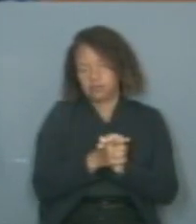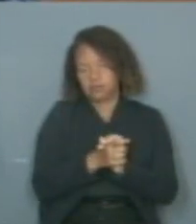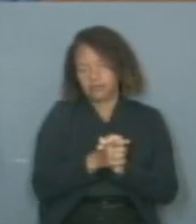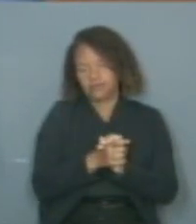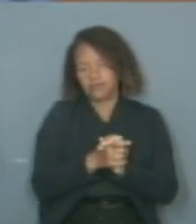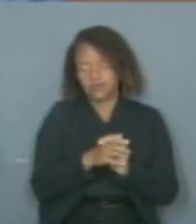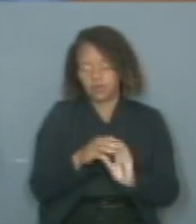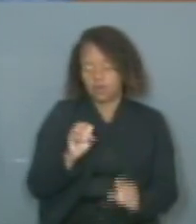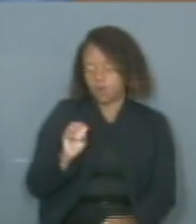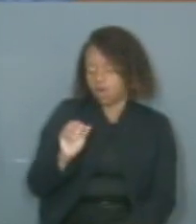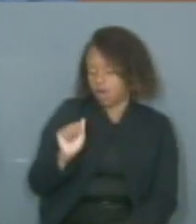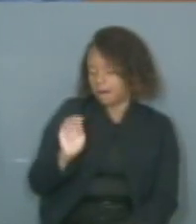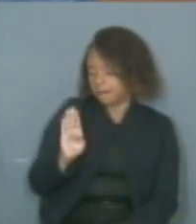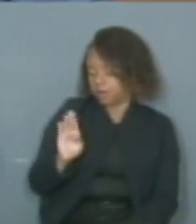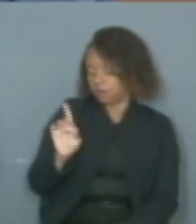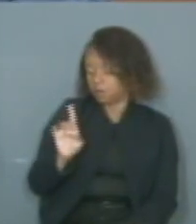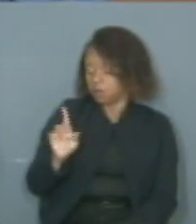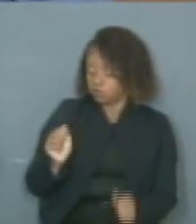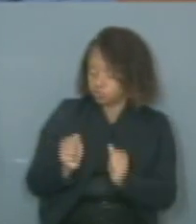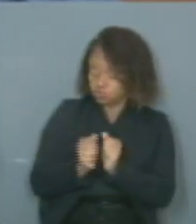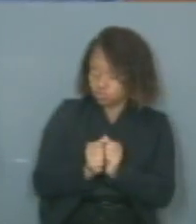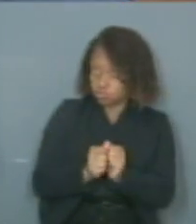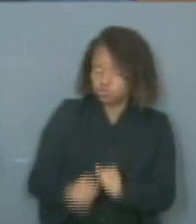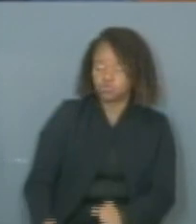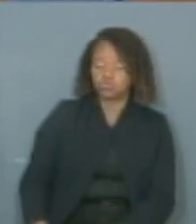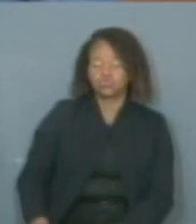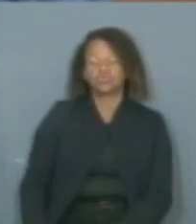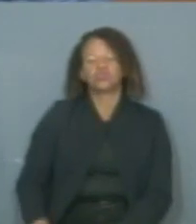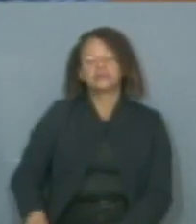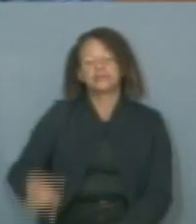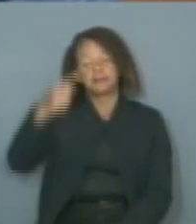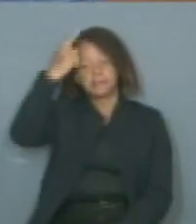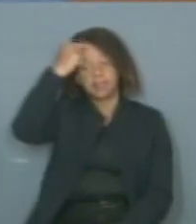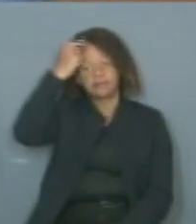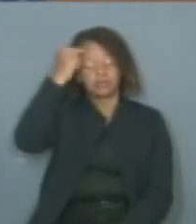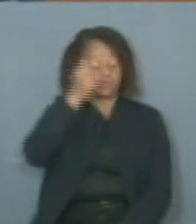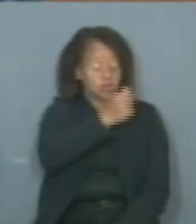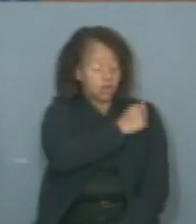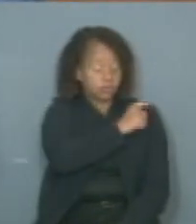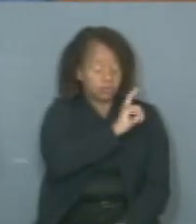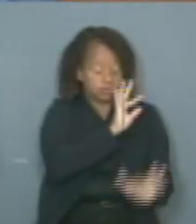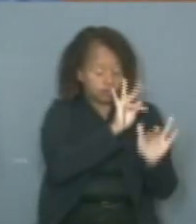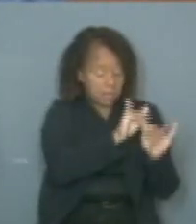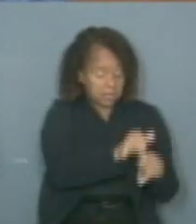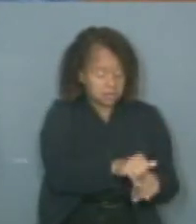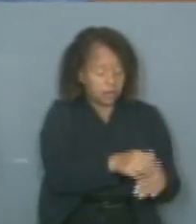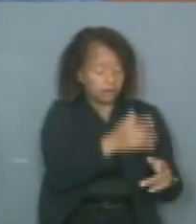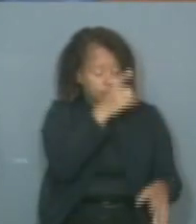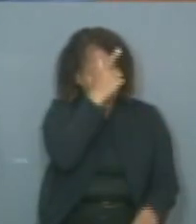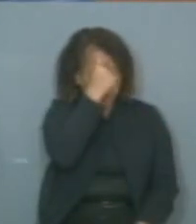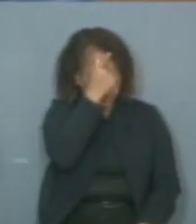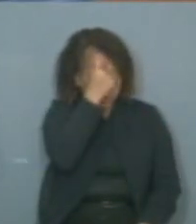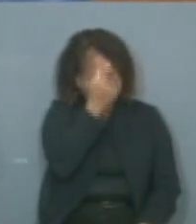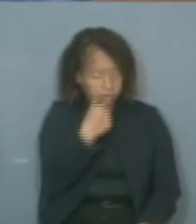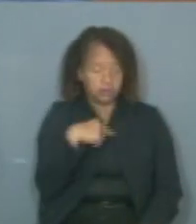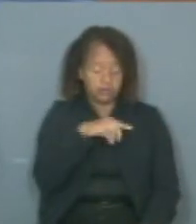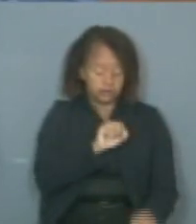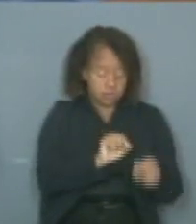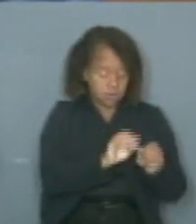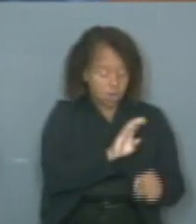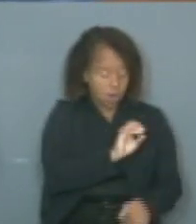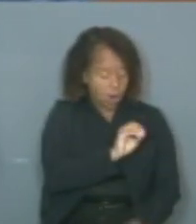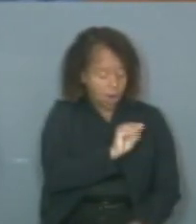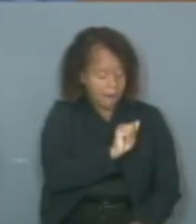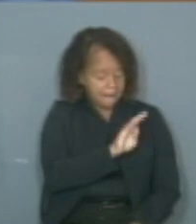colocar aqui a OAB, mas também juntar com as universidades que vão ter os seus alunos que vão estar saindo para poder fazer a OAB e cumprir